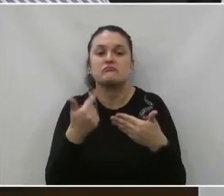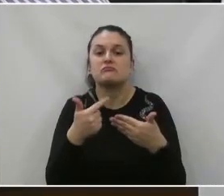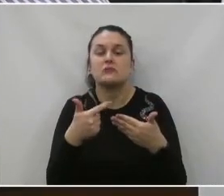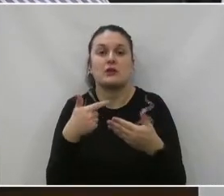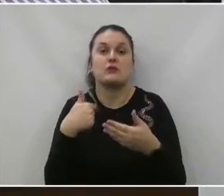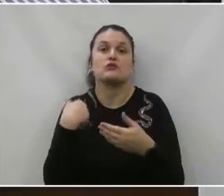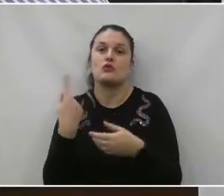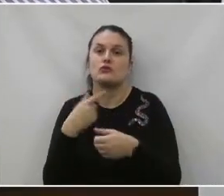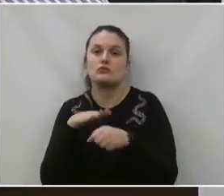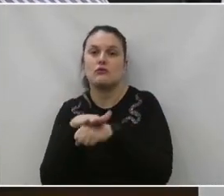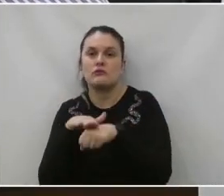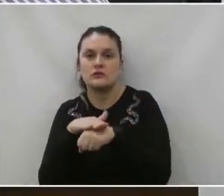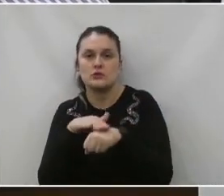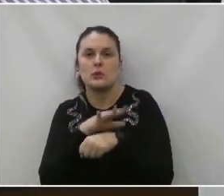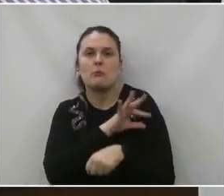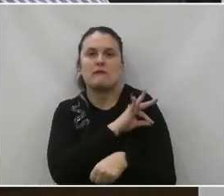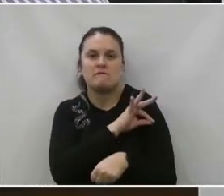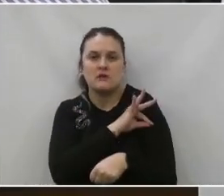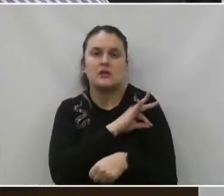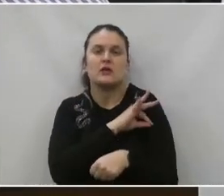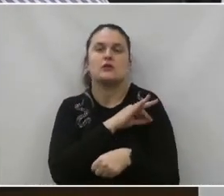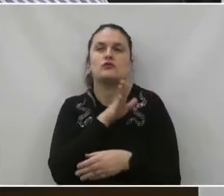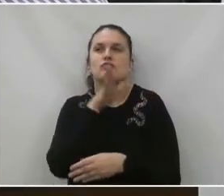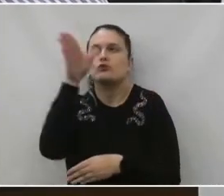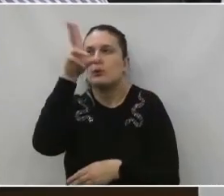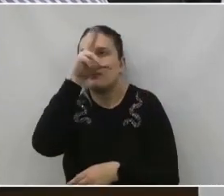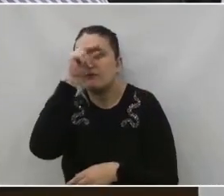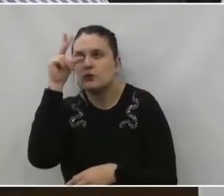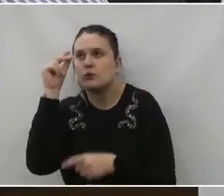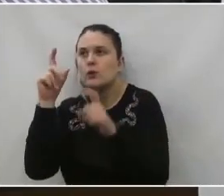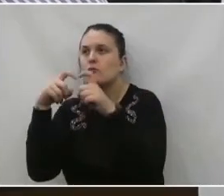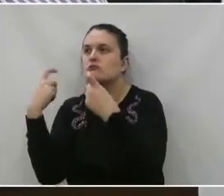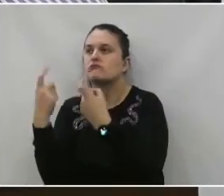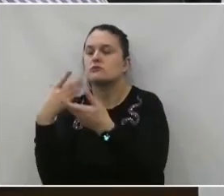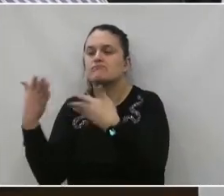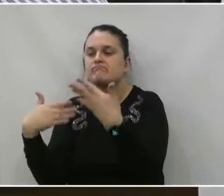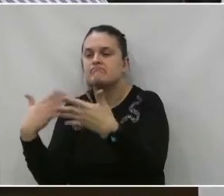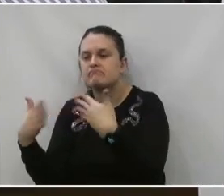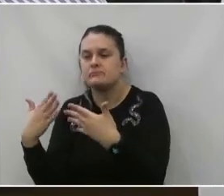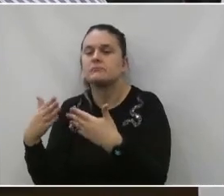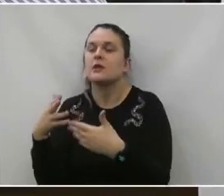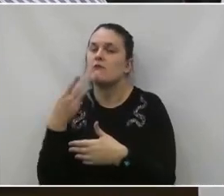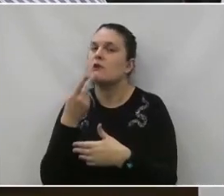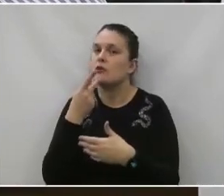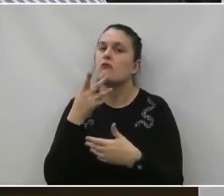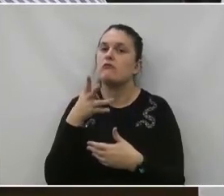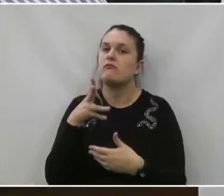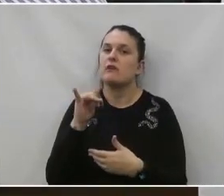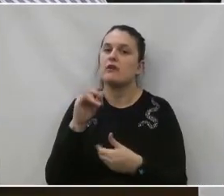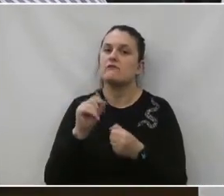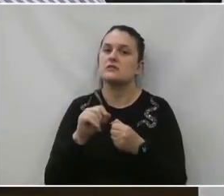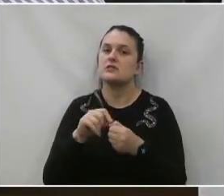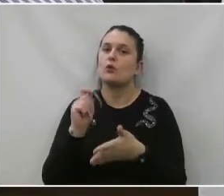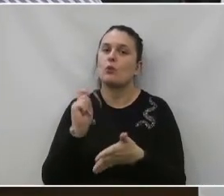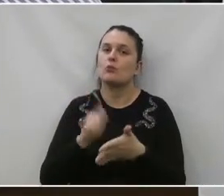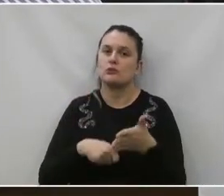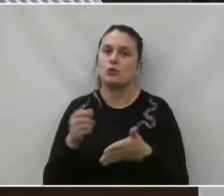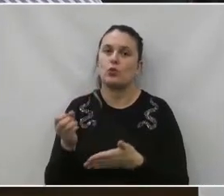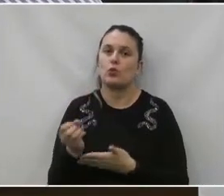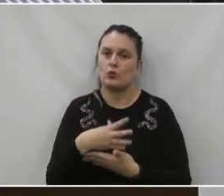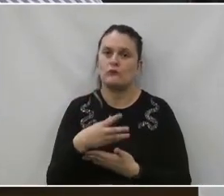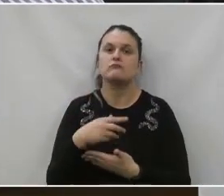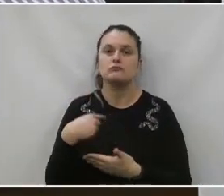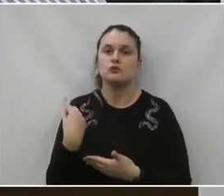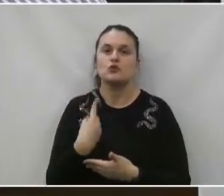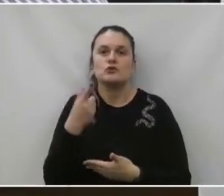Santim, também na Salé, também vários médicos também estavam faltando. Ele nos prontificou que seria feita uma contratação e realmente conseguimos,